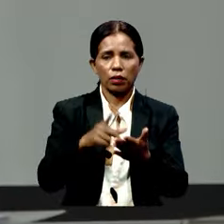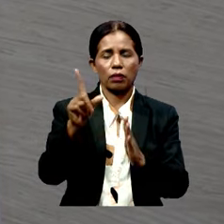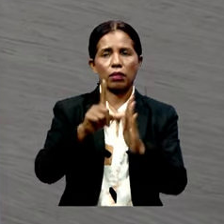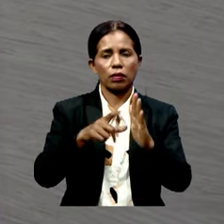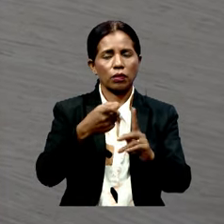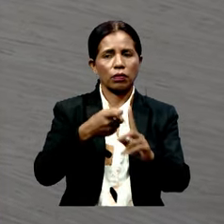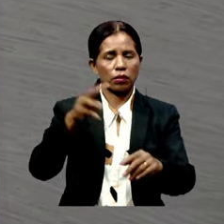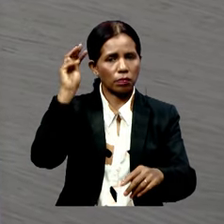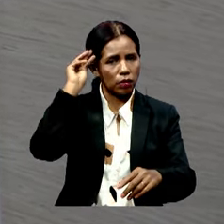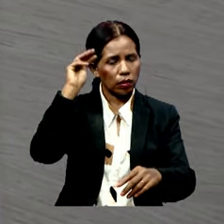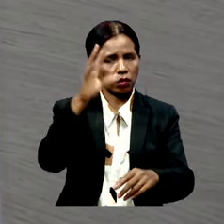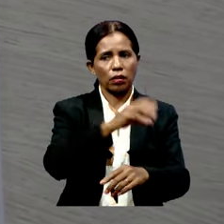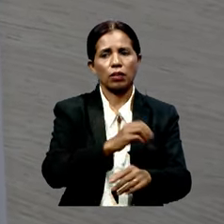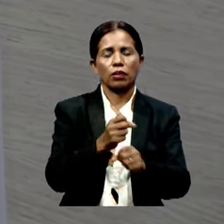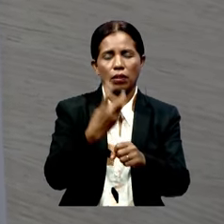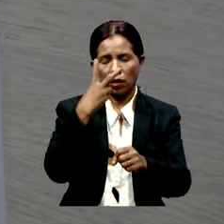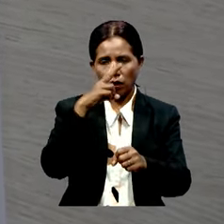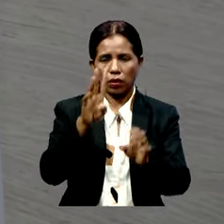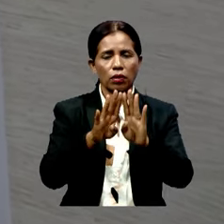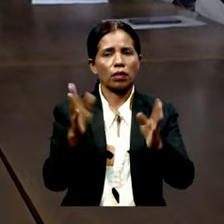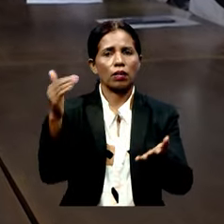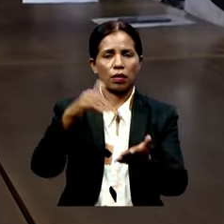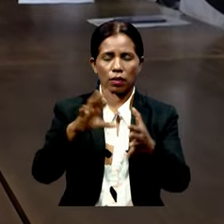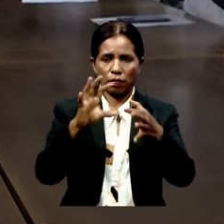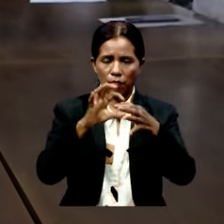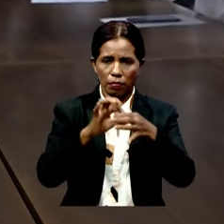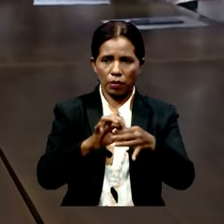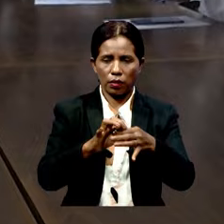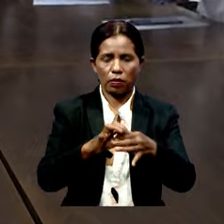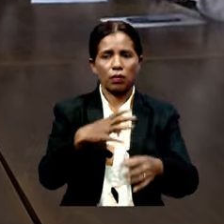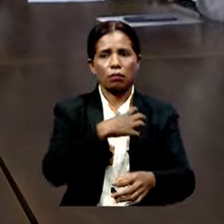Francisco Guterres o de halo reintegração do membro penitele